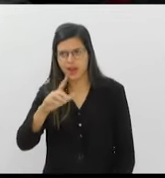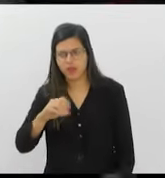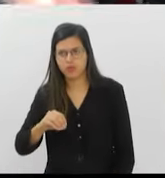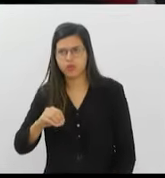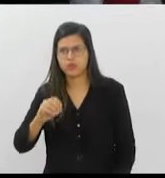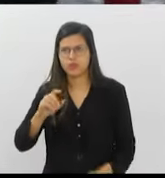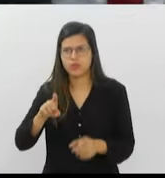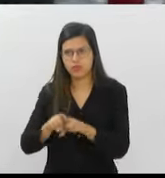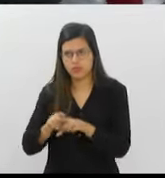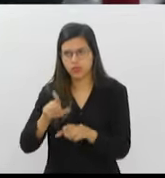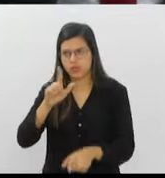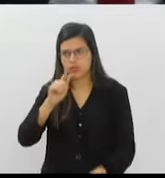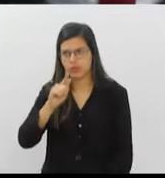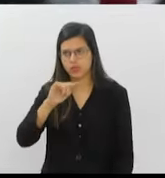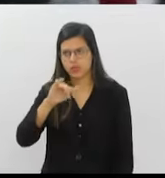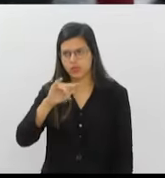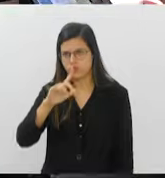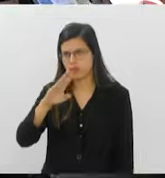bem-vindo.